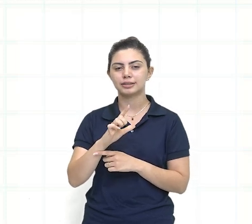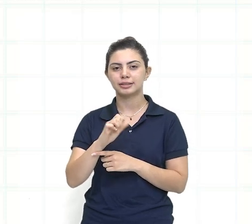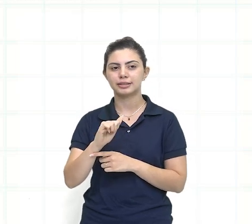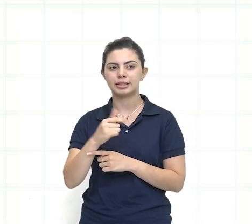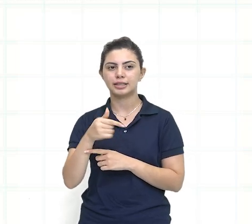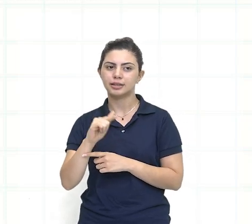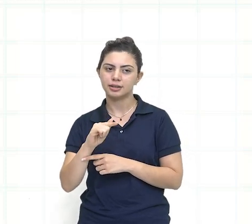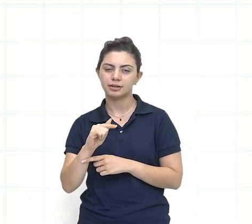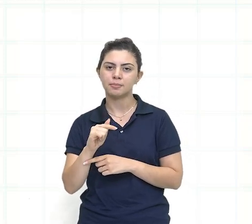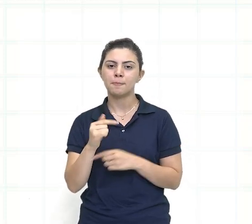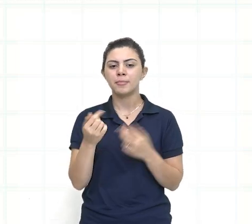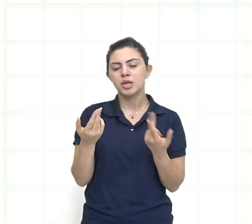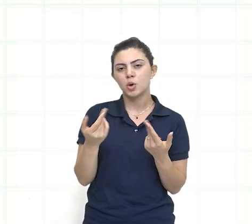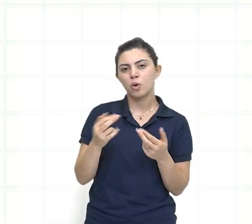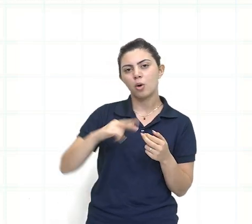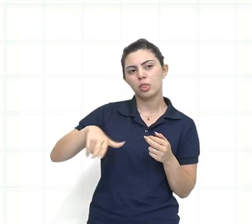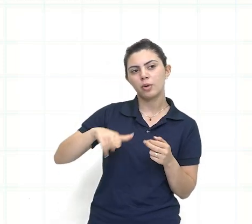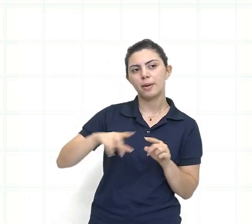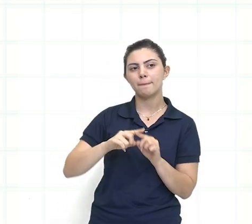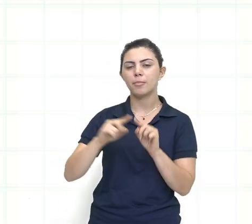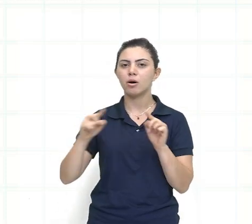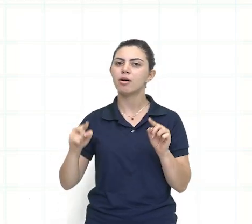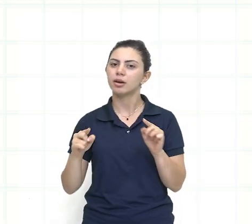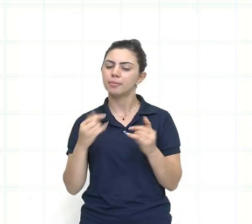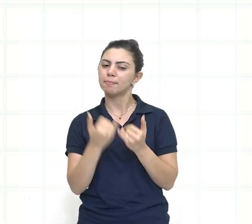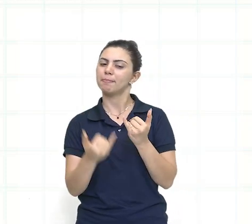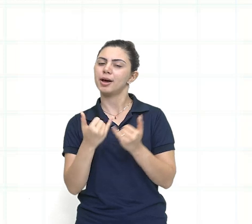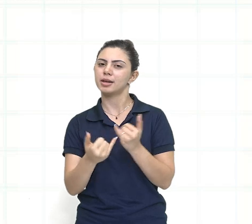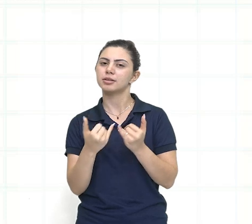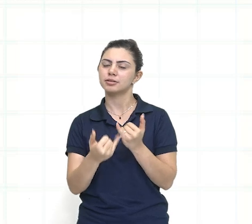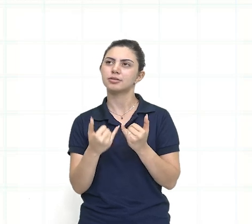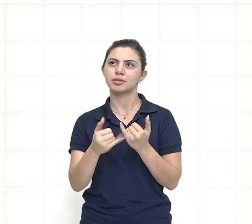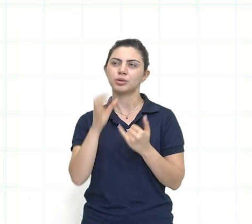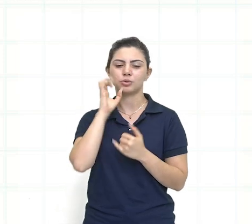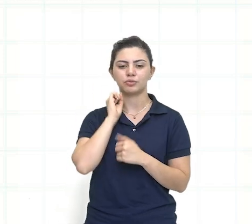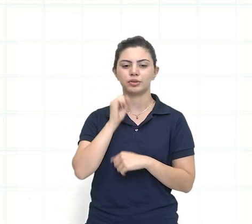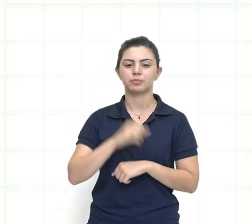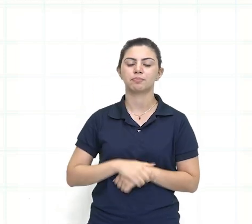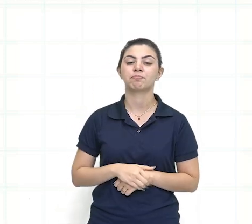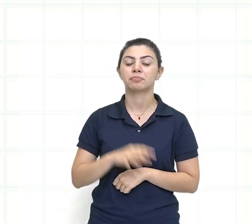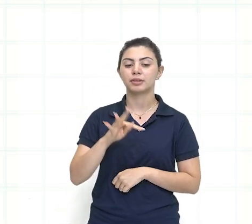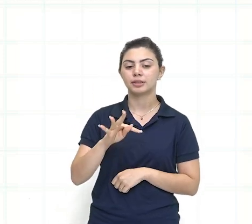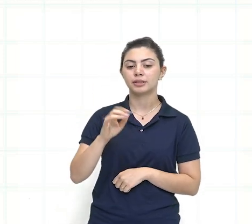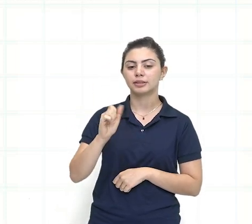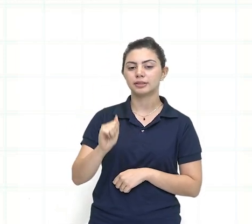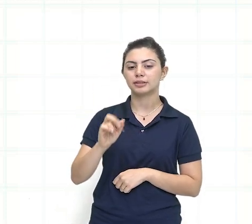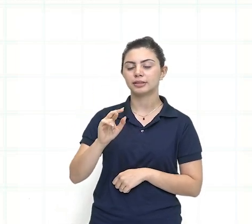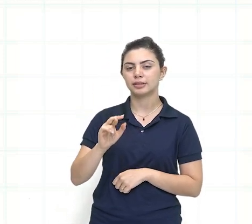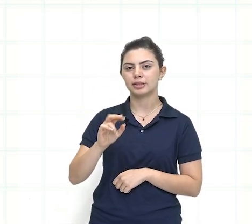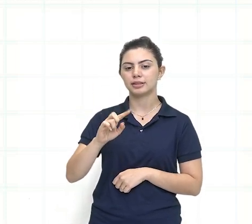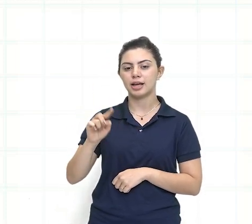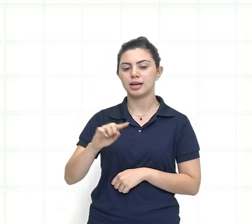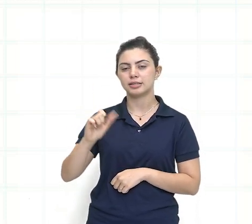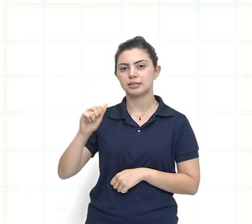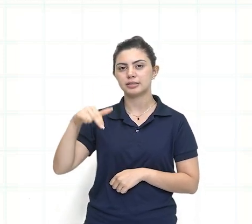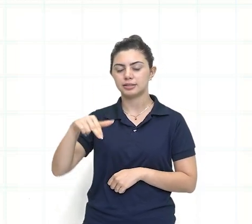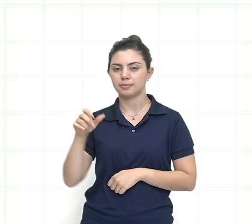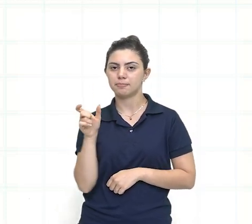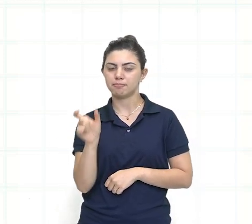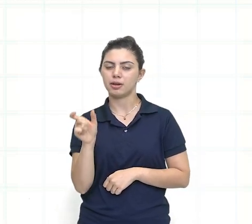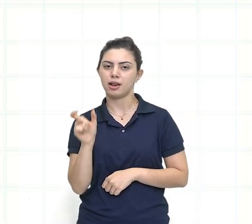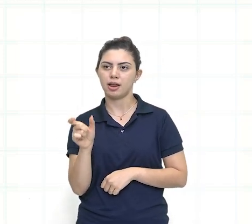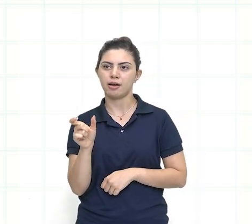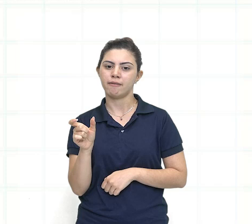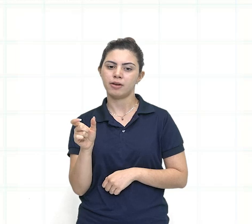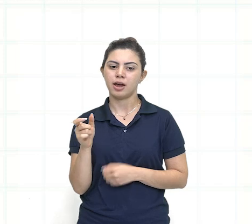vai se aproximando da sonorização. E Tarzan. Tarzan, apesar de não estar escrito com o an, né? Com o tio